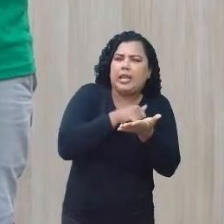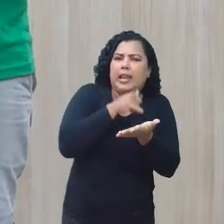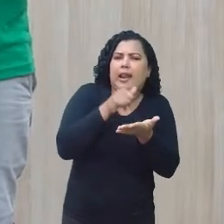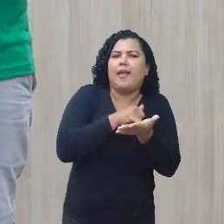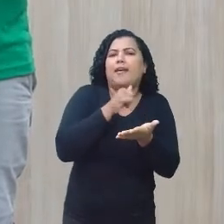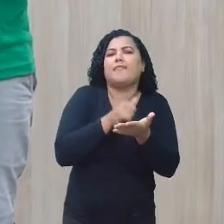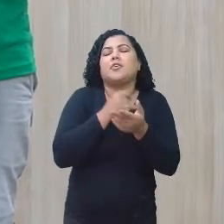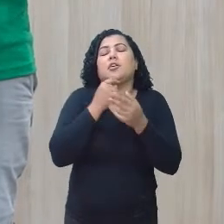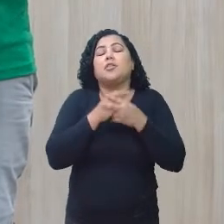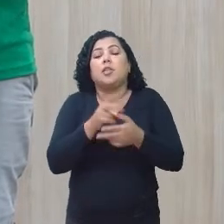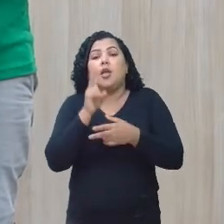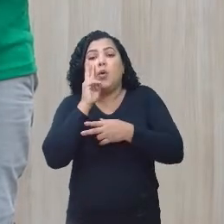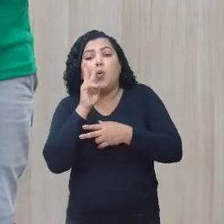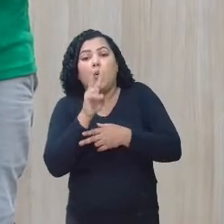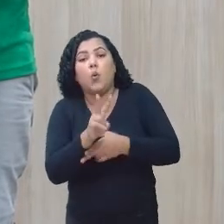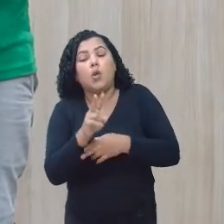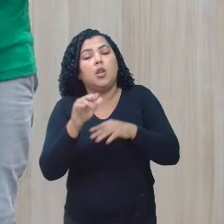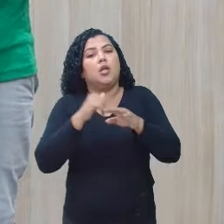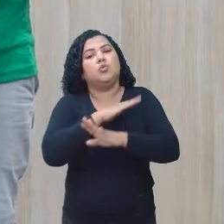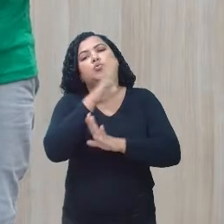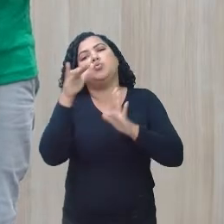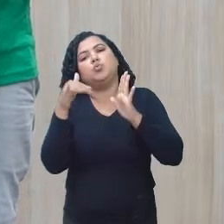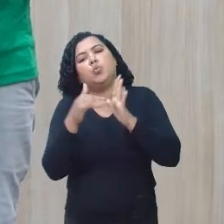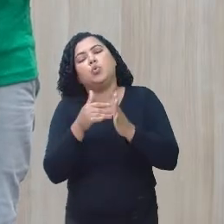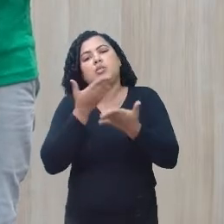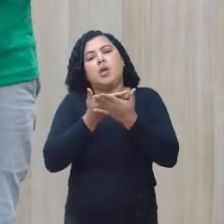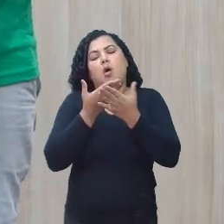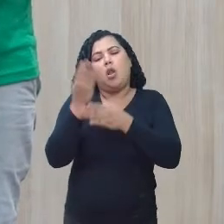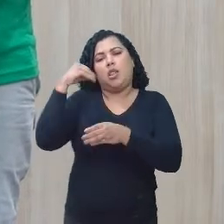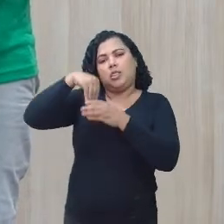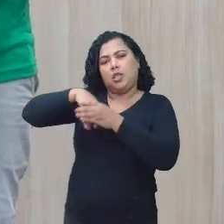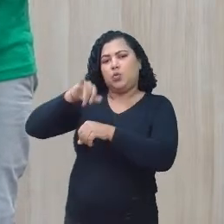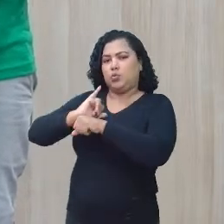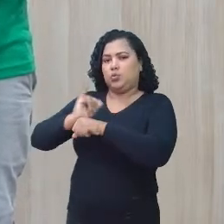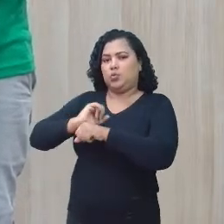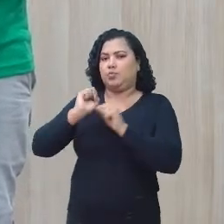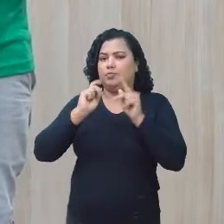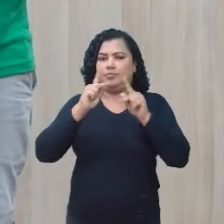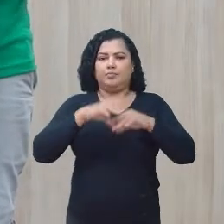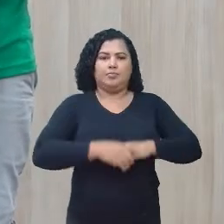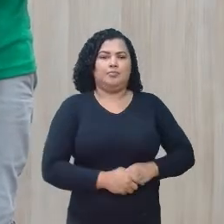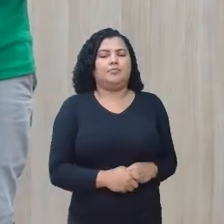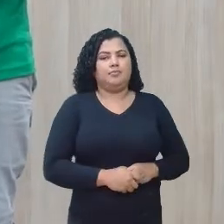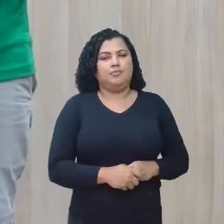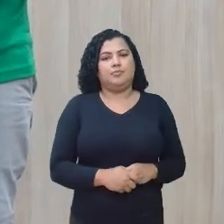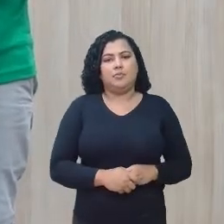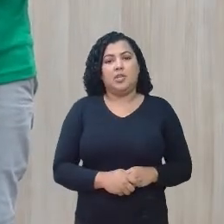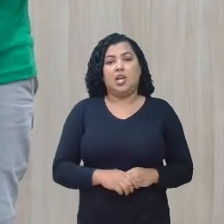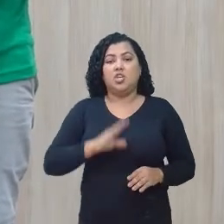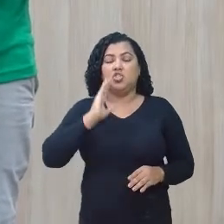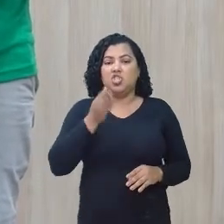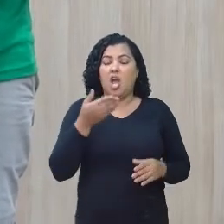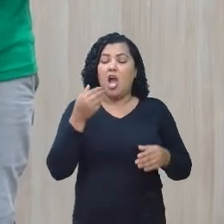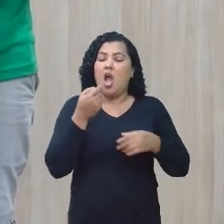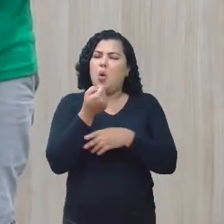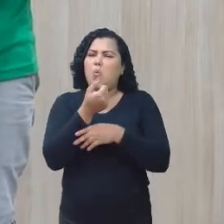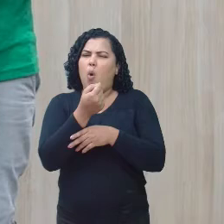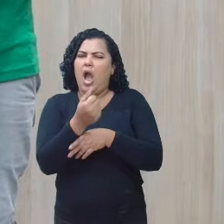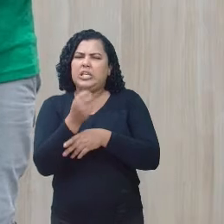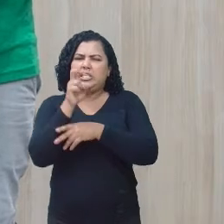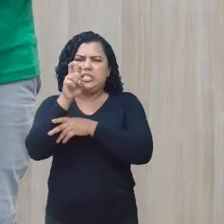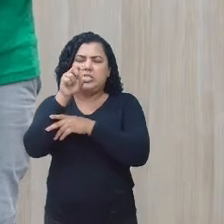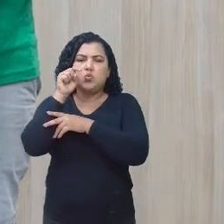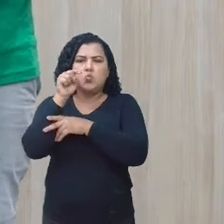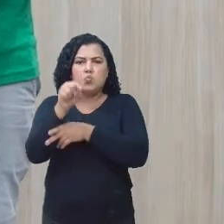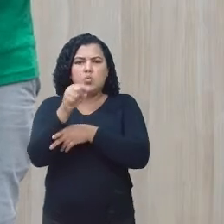e dá uma olhada em todas as aulas que nós temos lá na nossa playlist, tá certo? Já estamos com quase 5.000 inscritos no